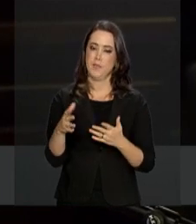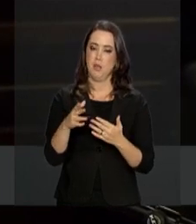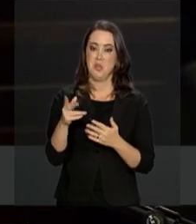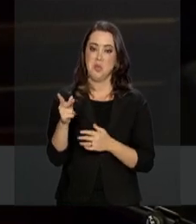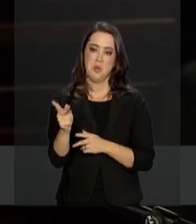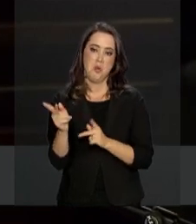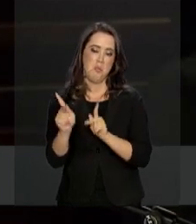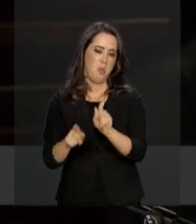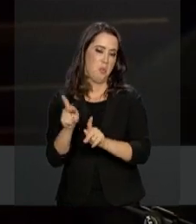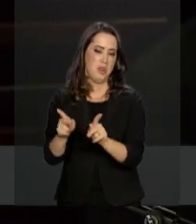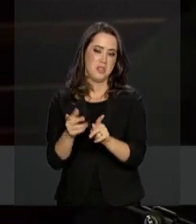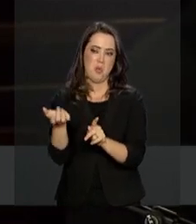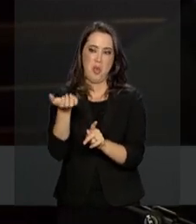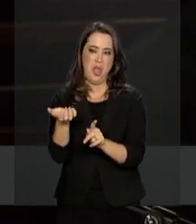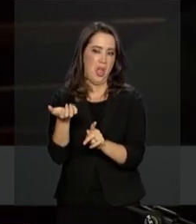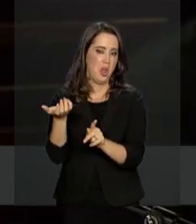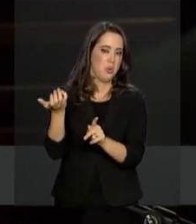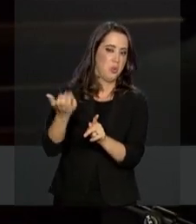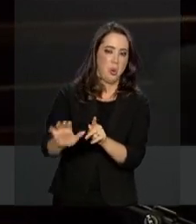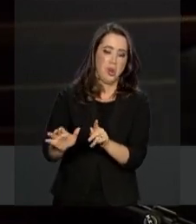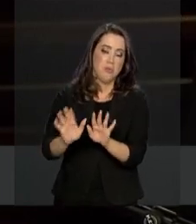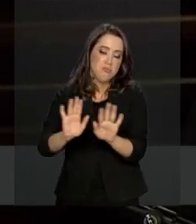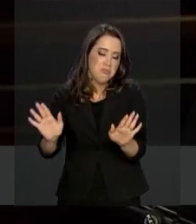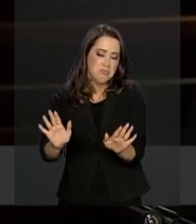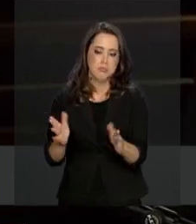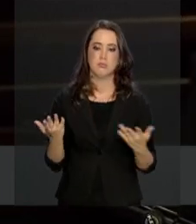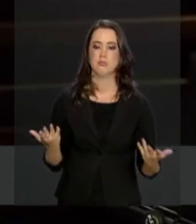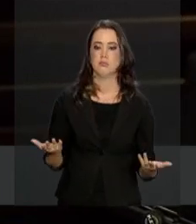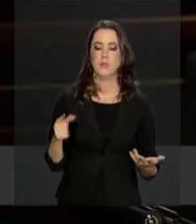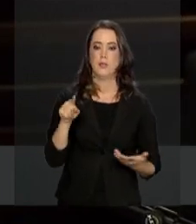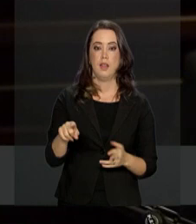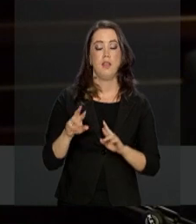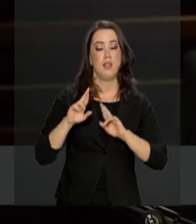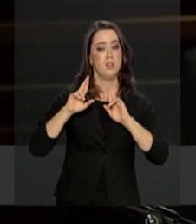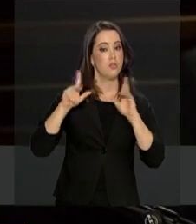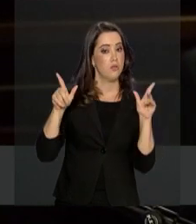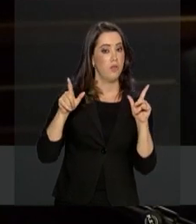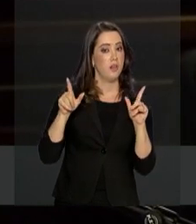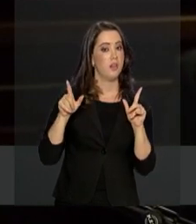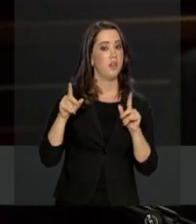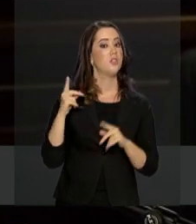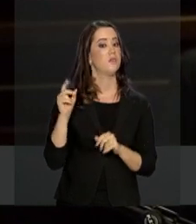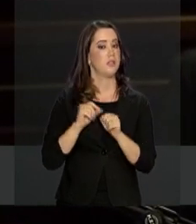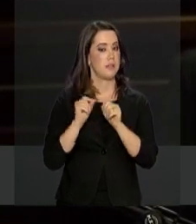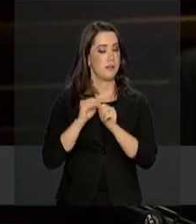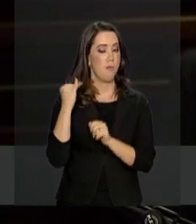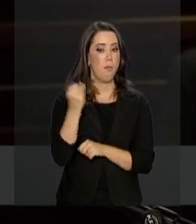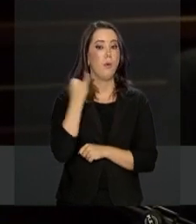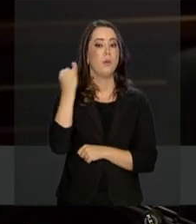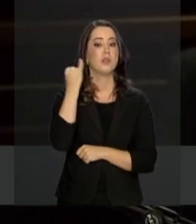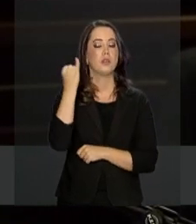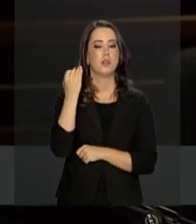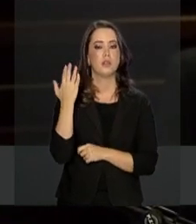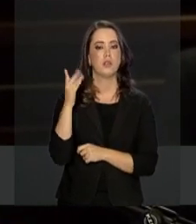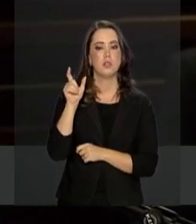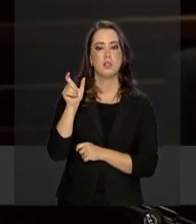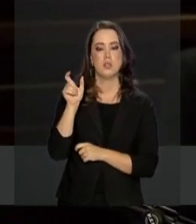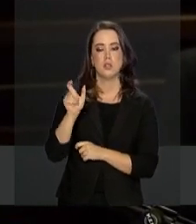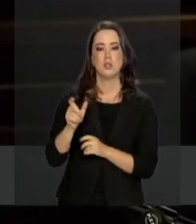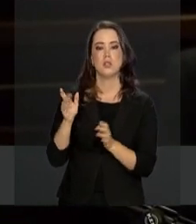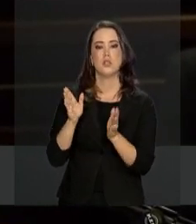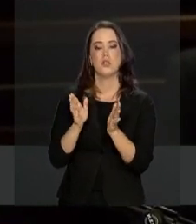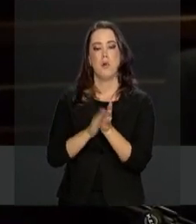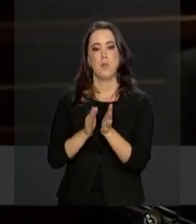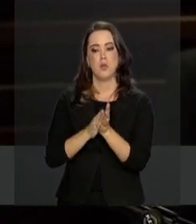preocupado com a popularidade porque a popularidade é uma coisa diferente do populismo o populismo é algo que você faz hoje para ser